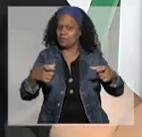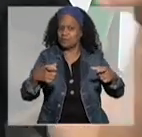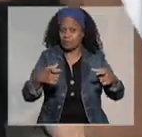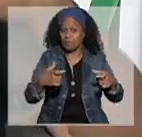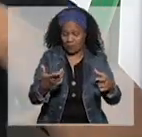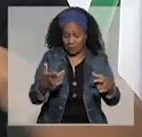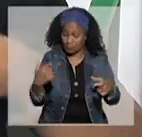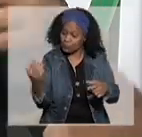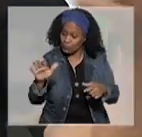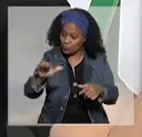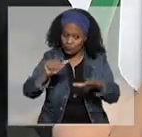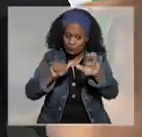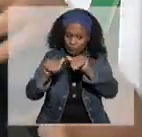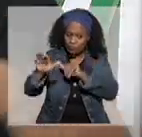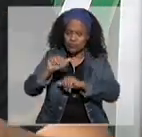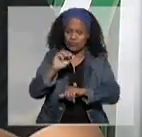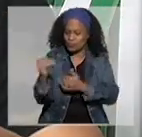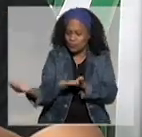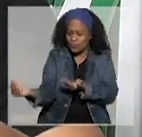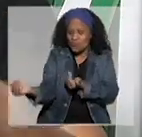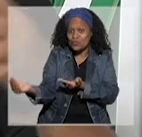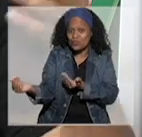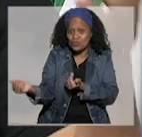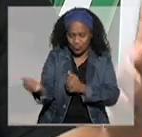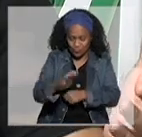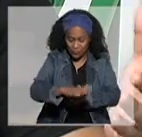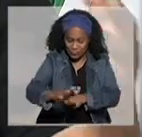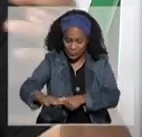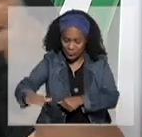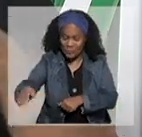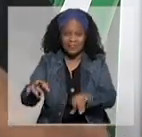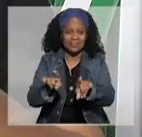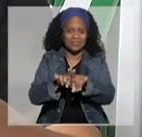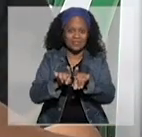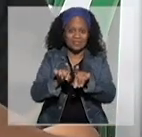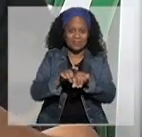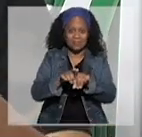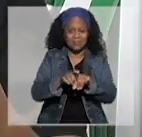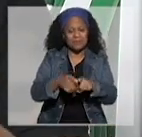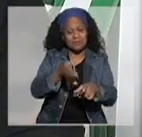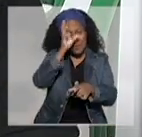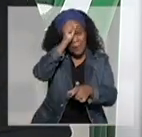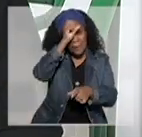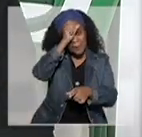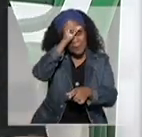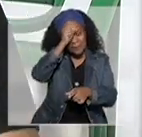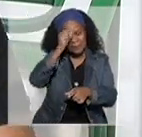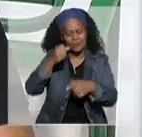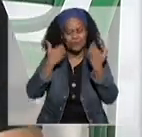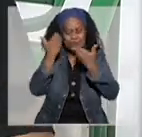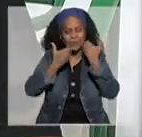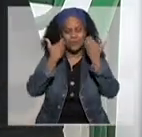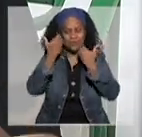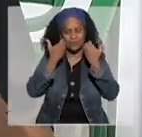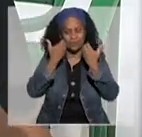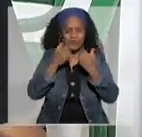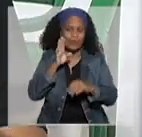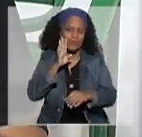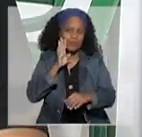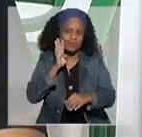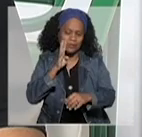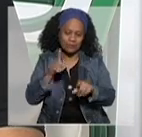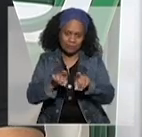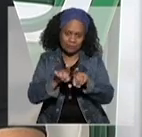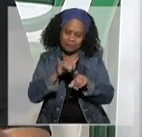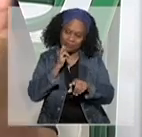estamos atraindo, trazendo esses jovens, essas crianças, para poderem receber essa educação musical integral. E é